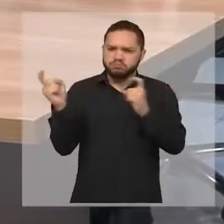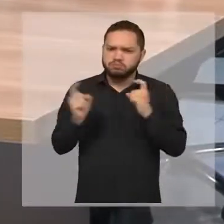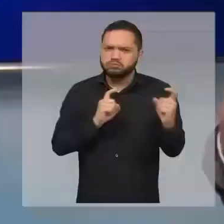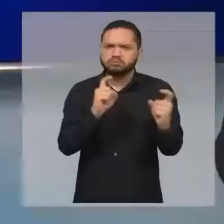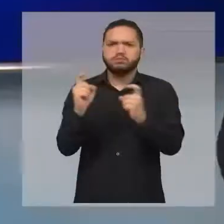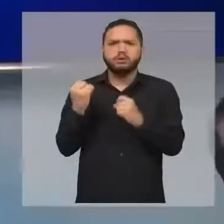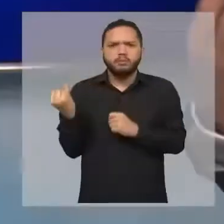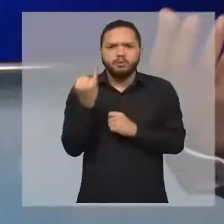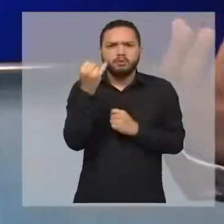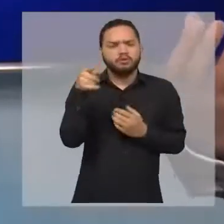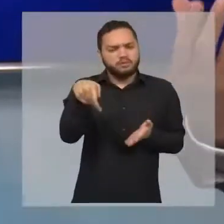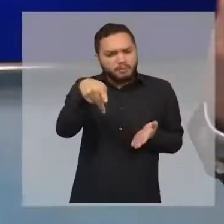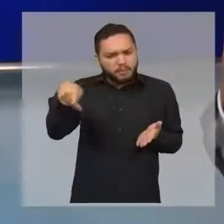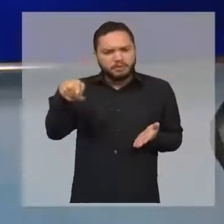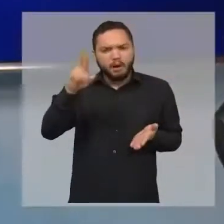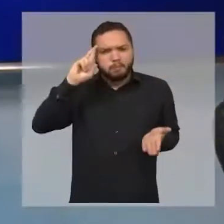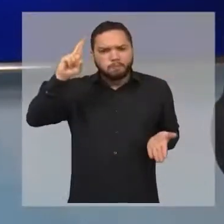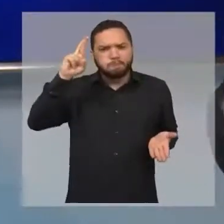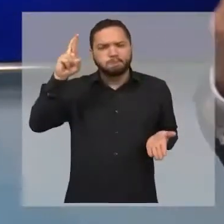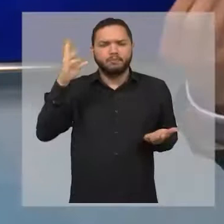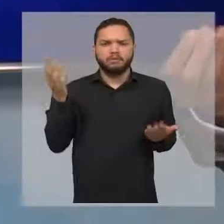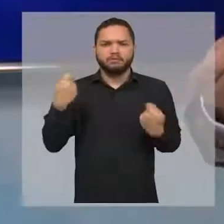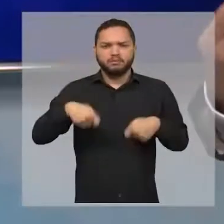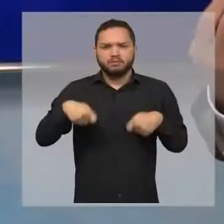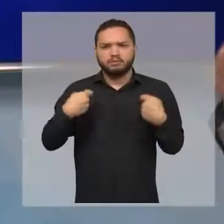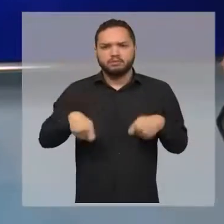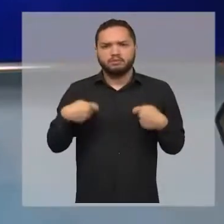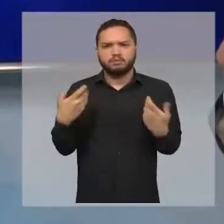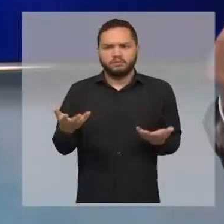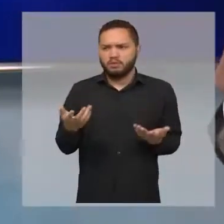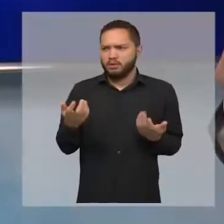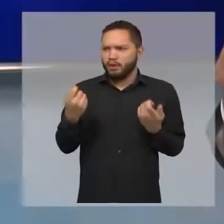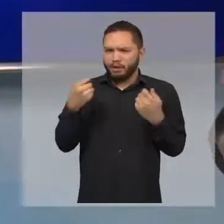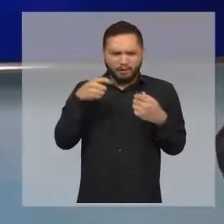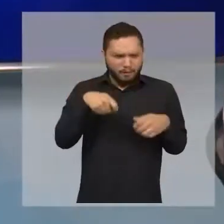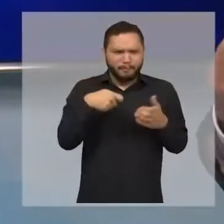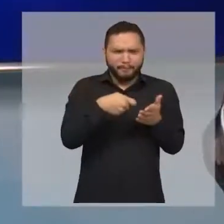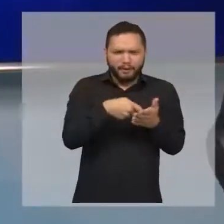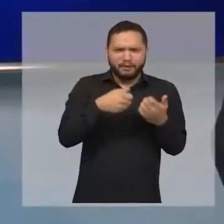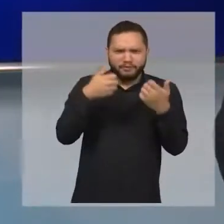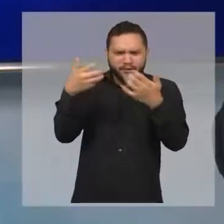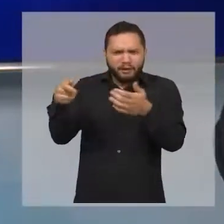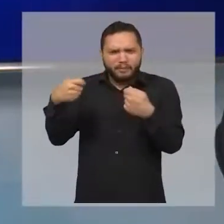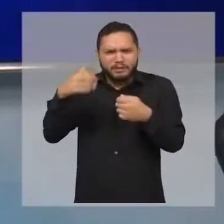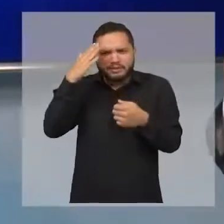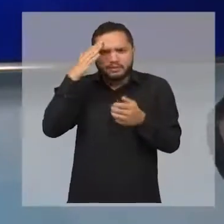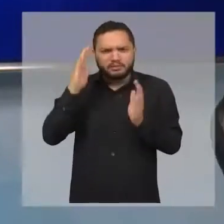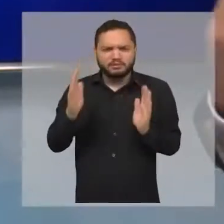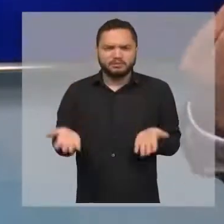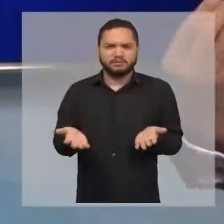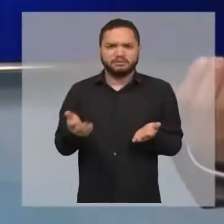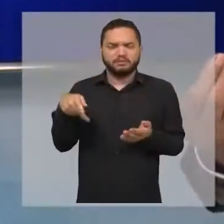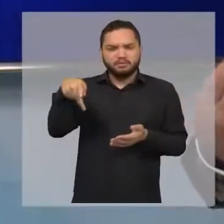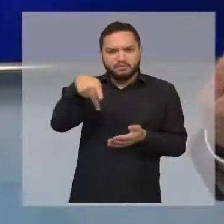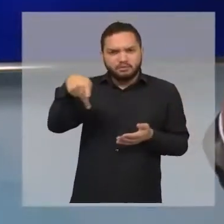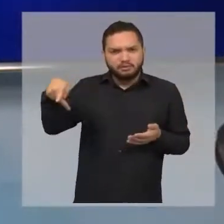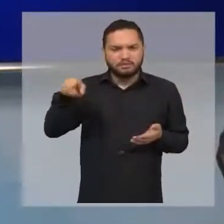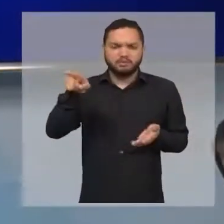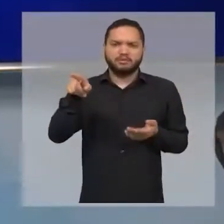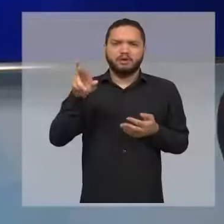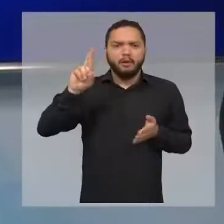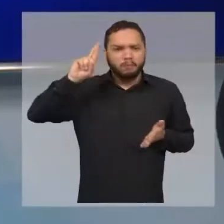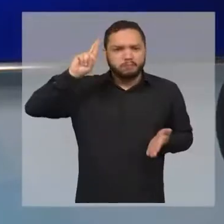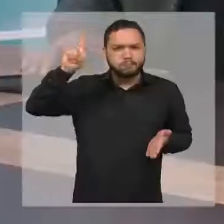interlocutor. Coisa óbvia, né? Não precisava se dizer isso a um presidente da República, né? Que ele é o interlocutor principal,